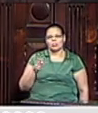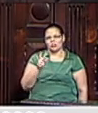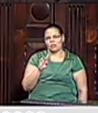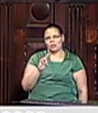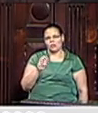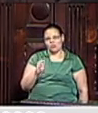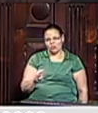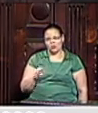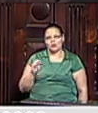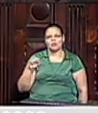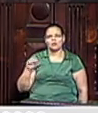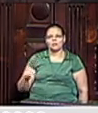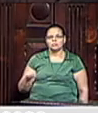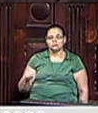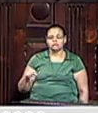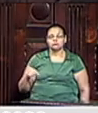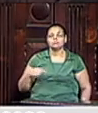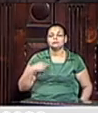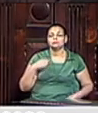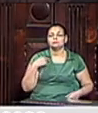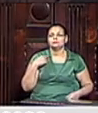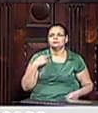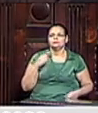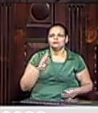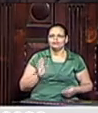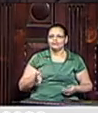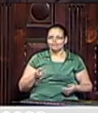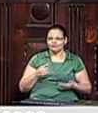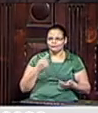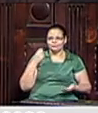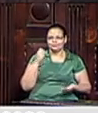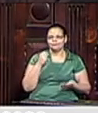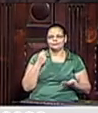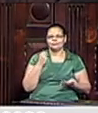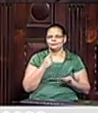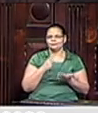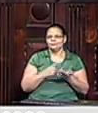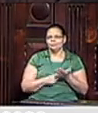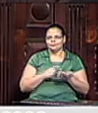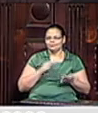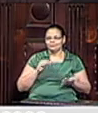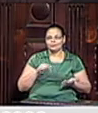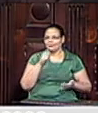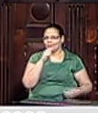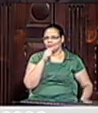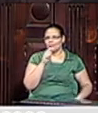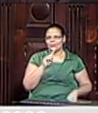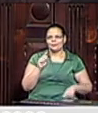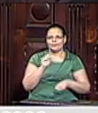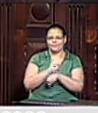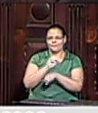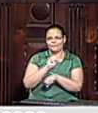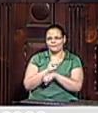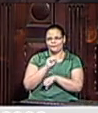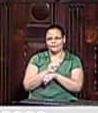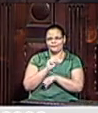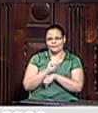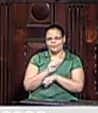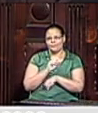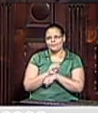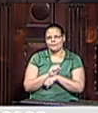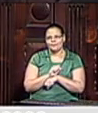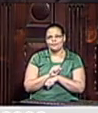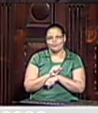TRE e que o TSE não julgue a sua situação. Esperando o quê? Esperando